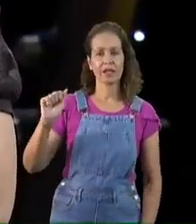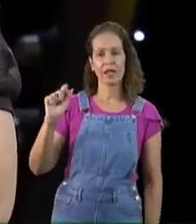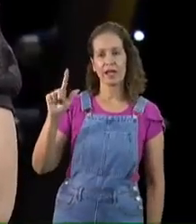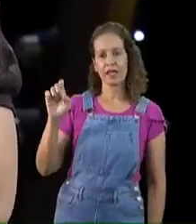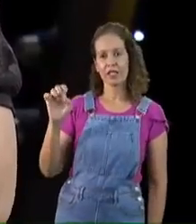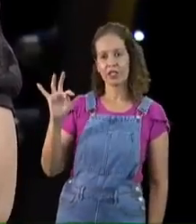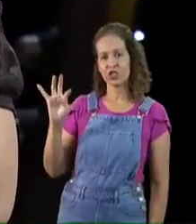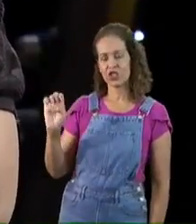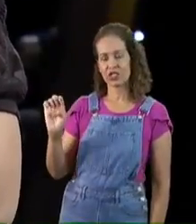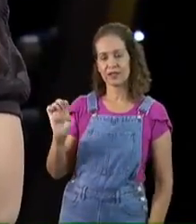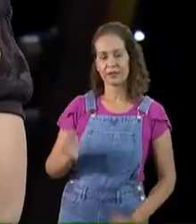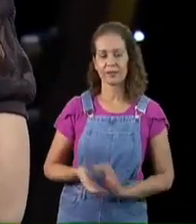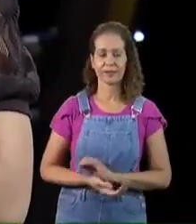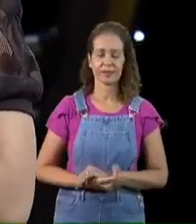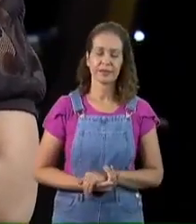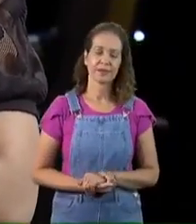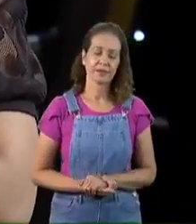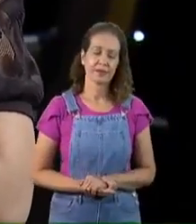Dalit.